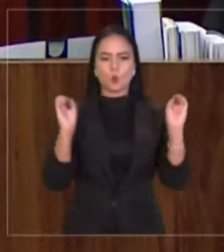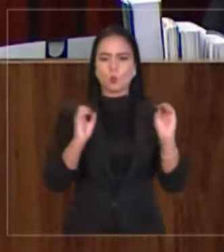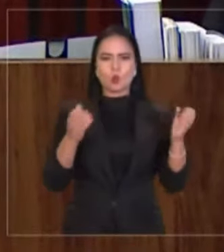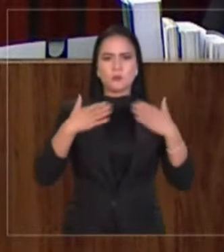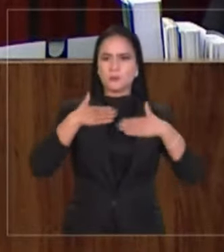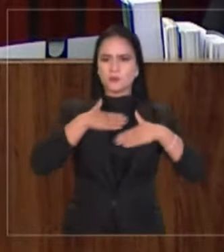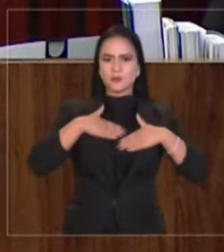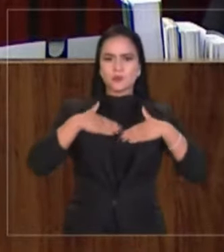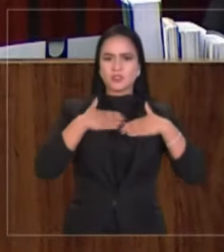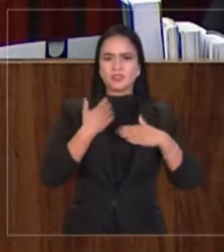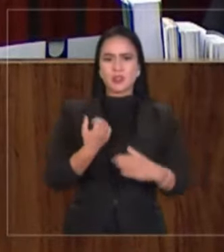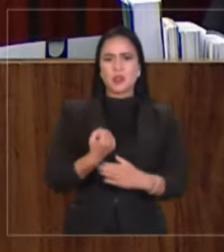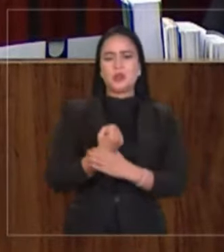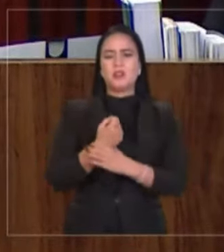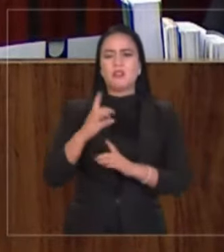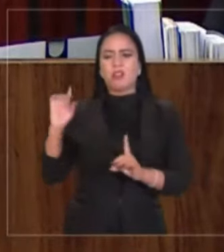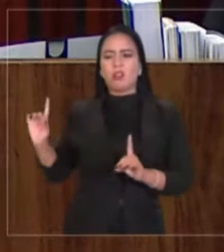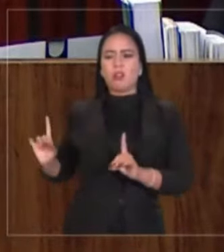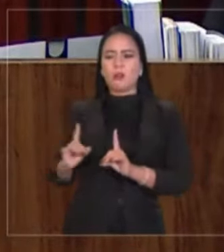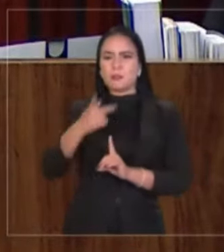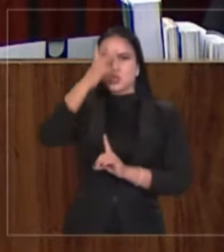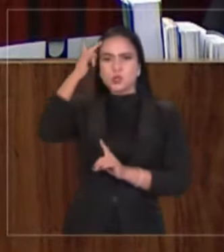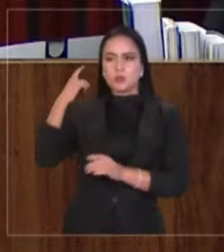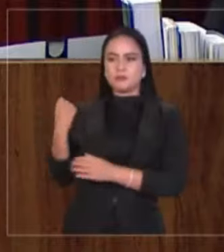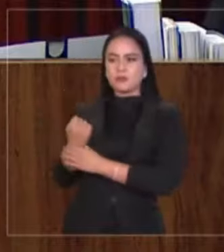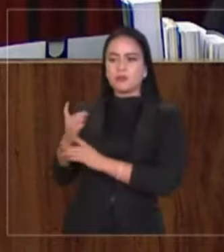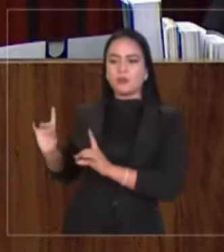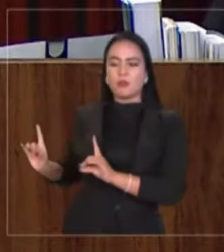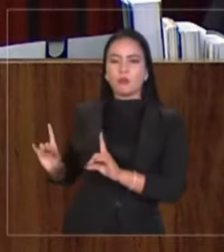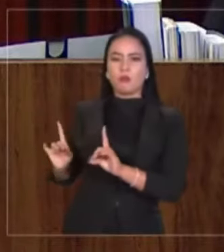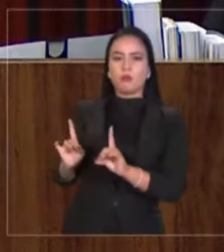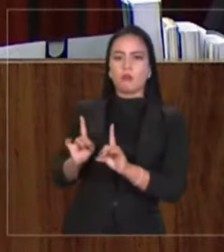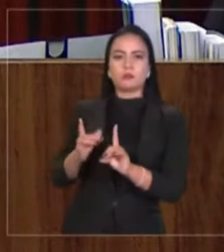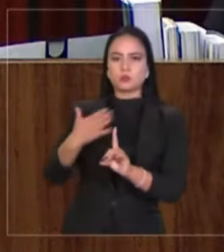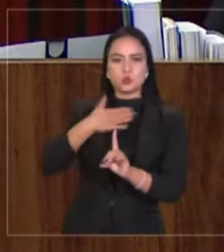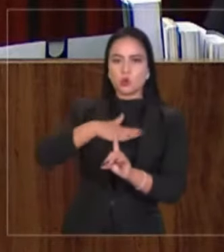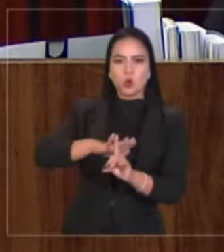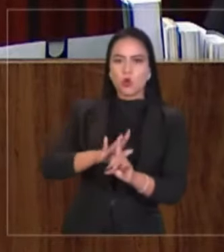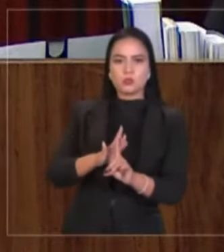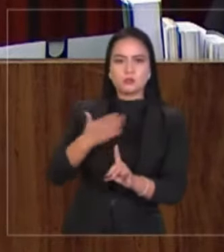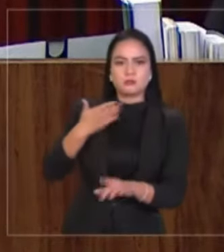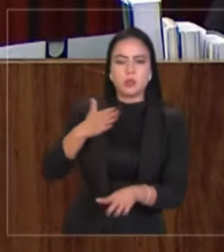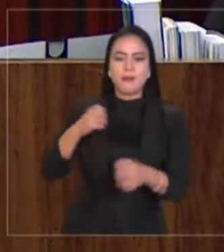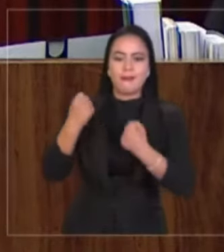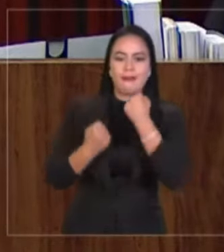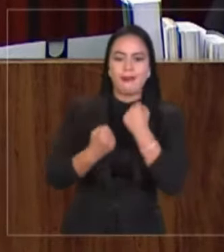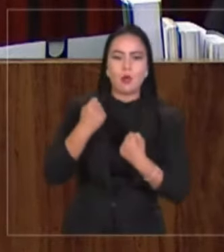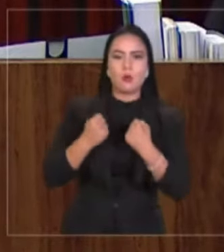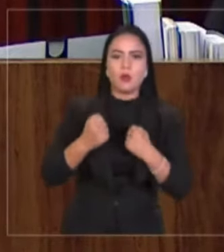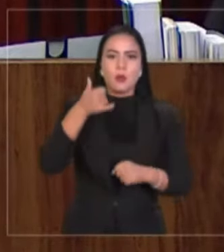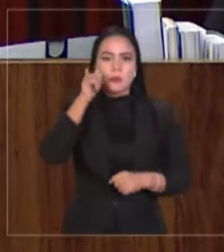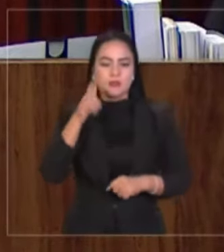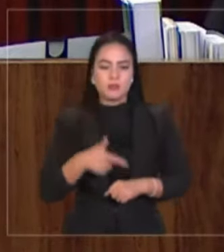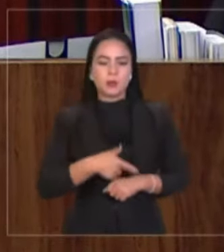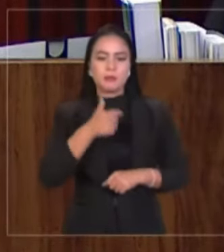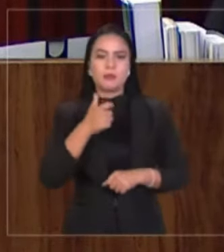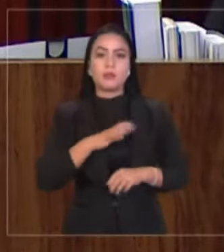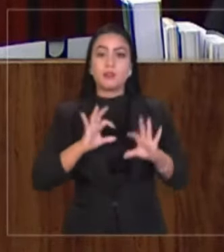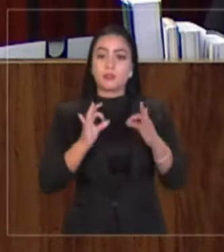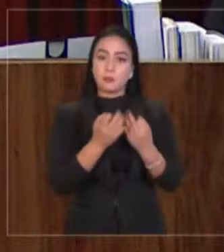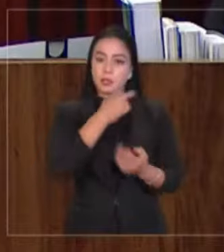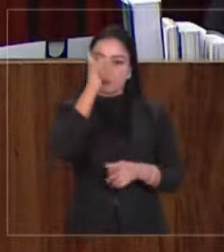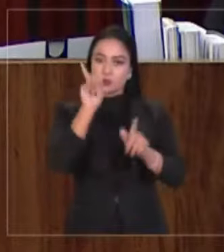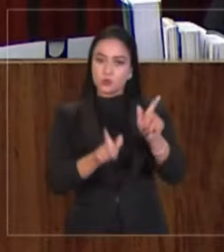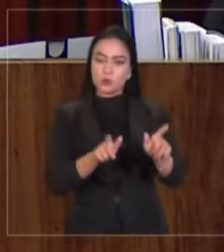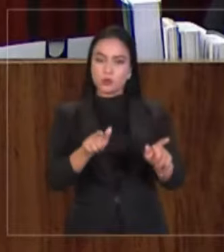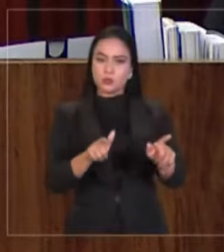segurança com carro blindado isso só em filme as pessoas gostam eh as famílias das pessoas que são ameaçadas